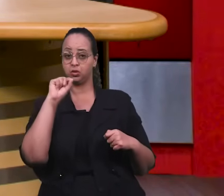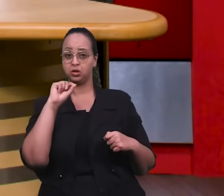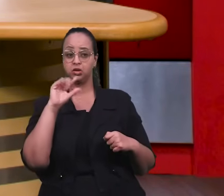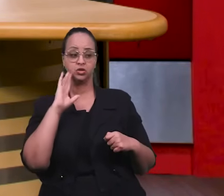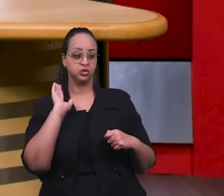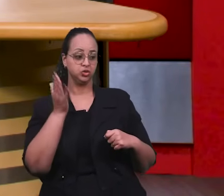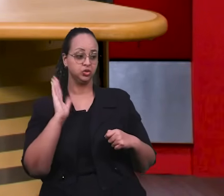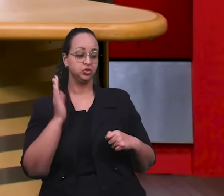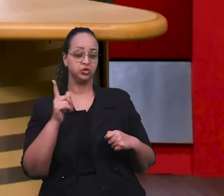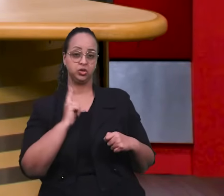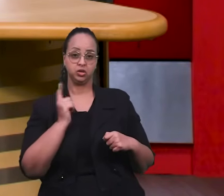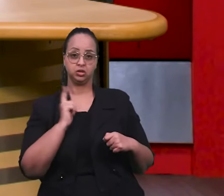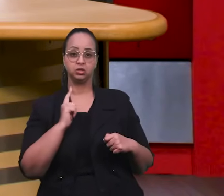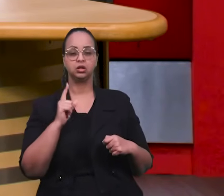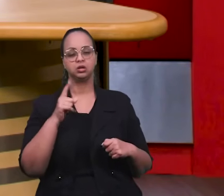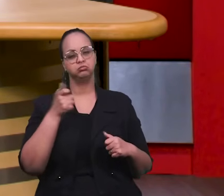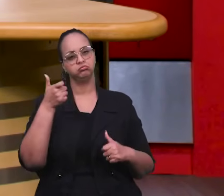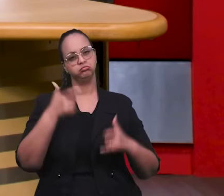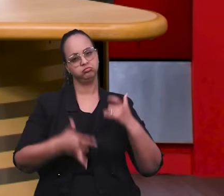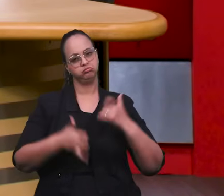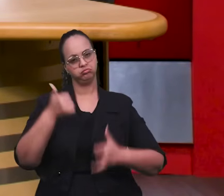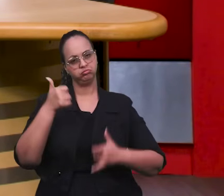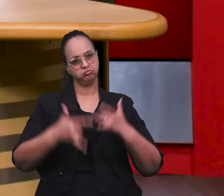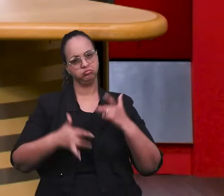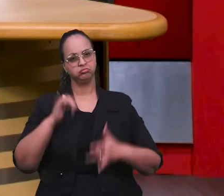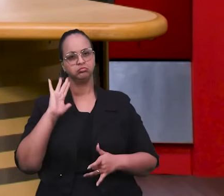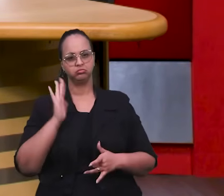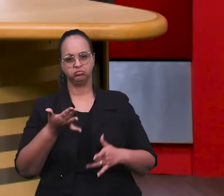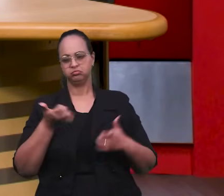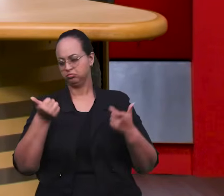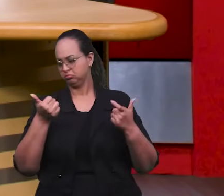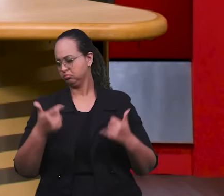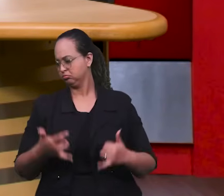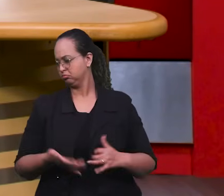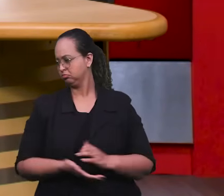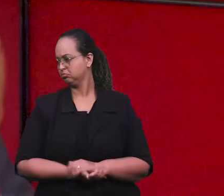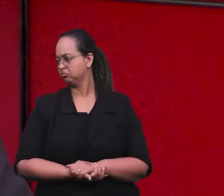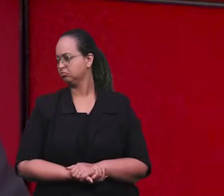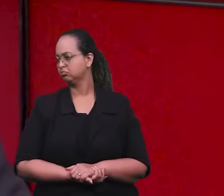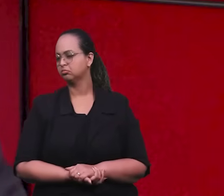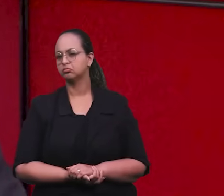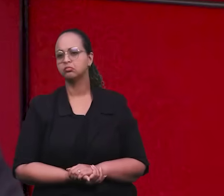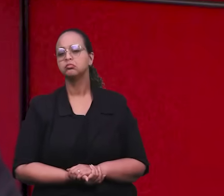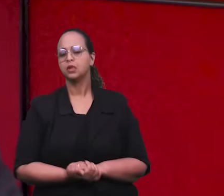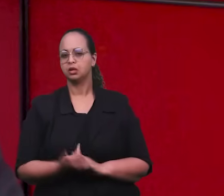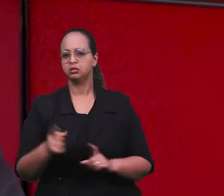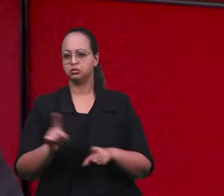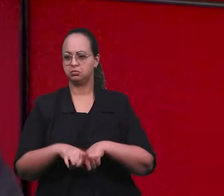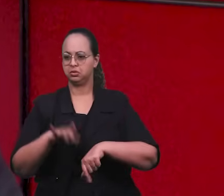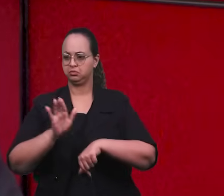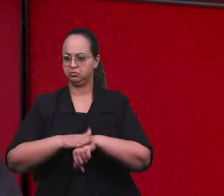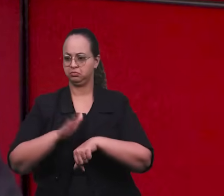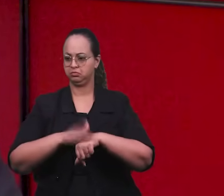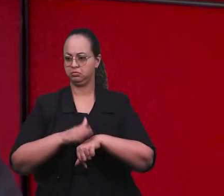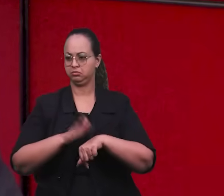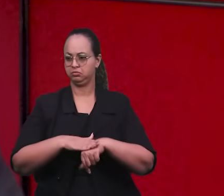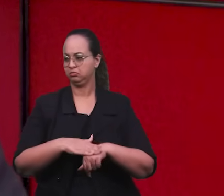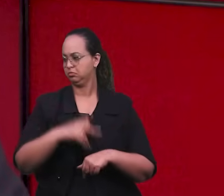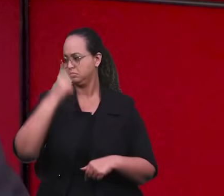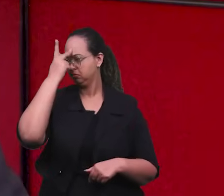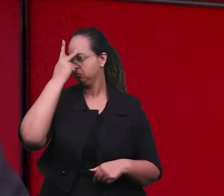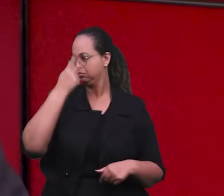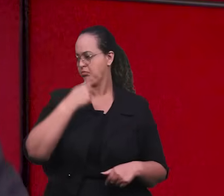já as falas que foram ditas aqui em relação ao culto e à proatividade. Essa questão